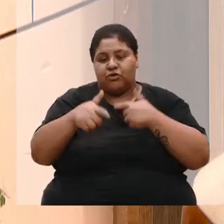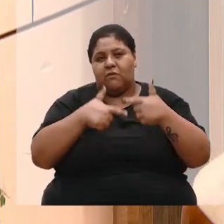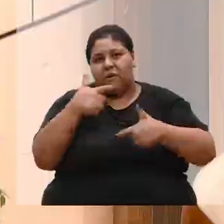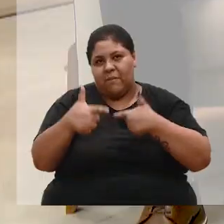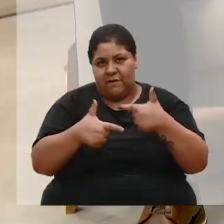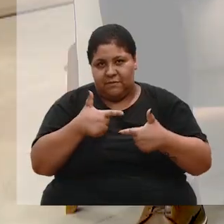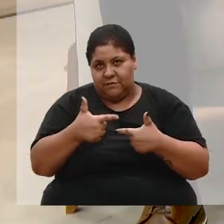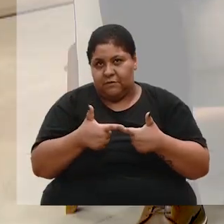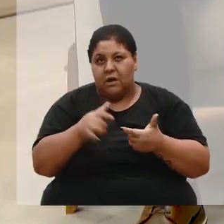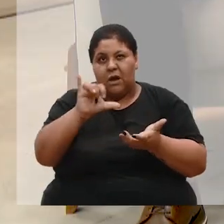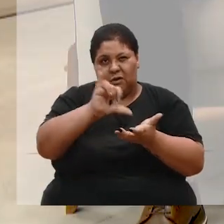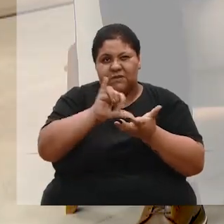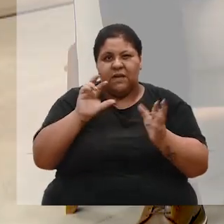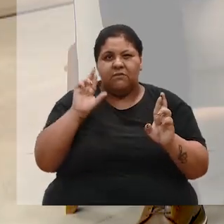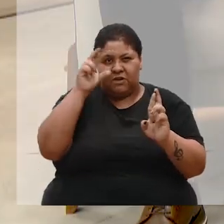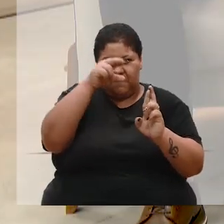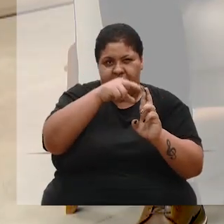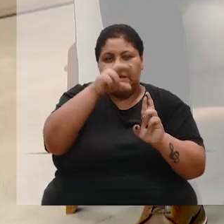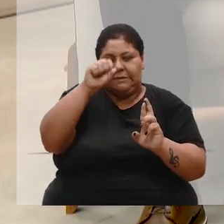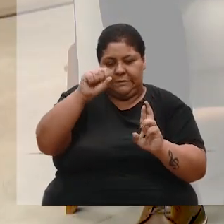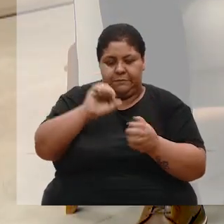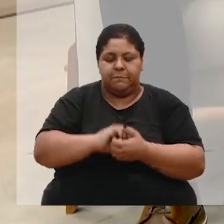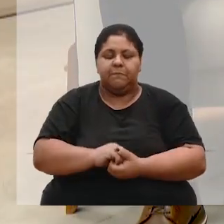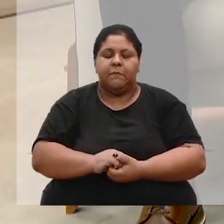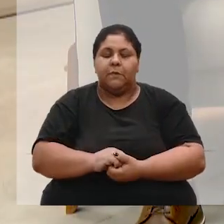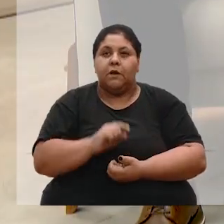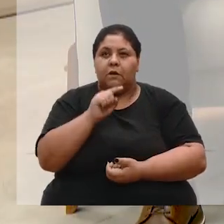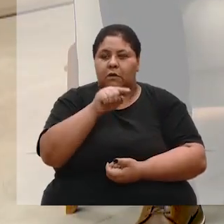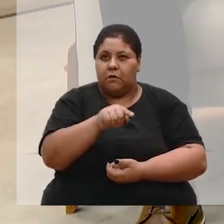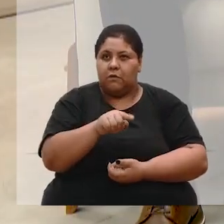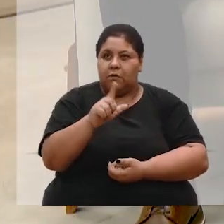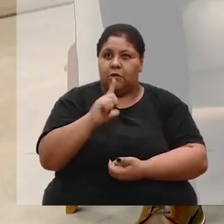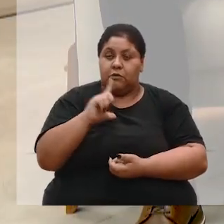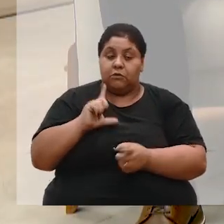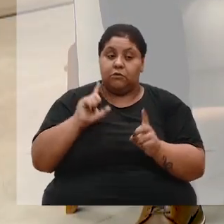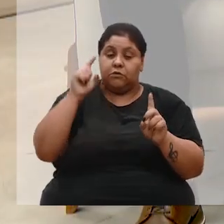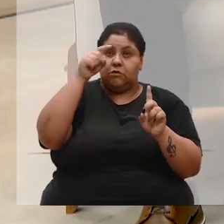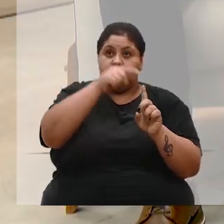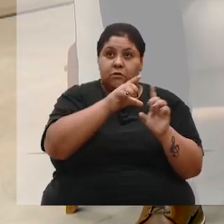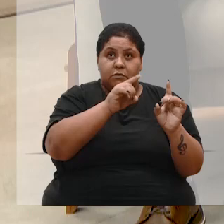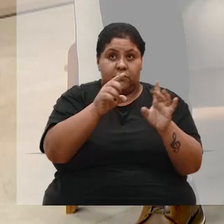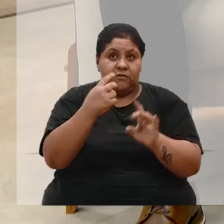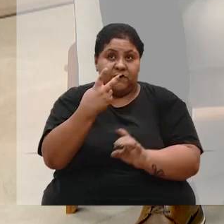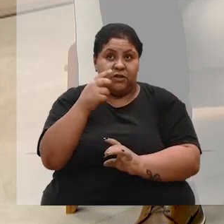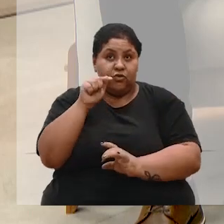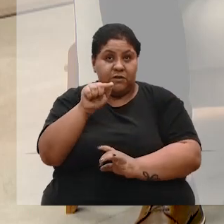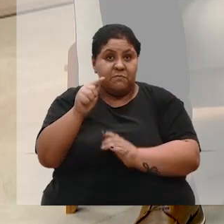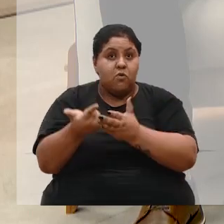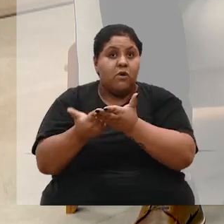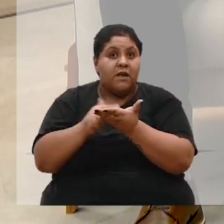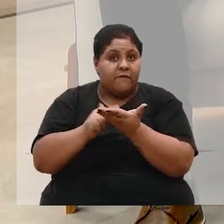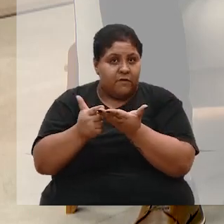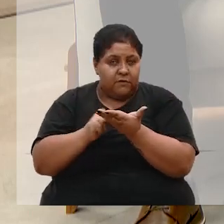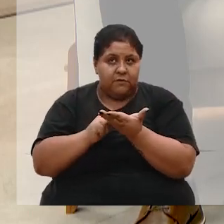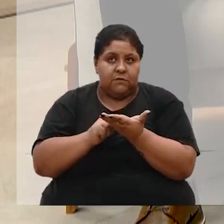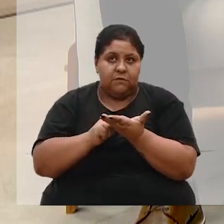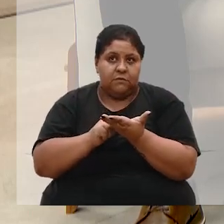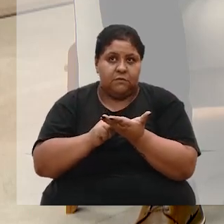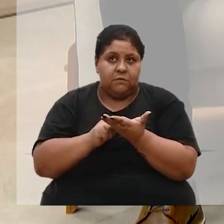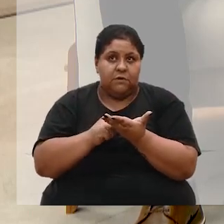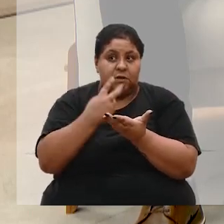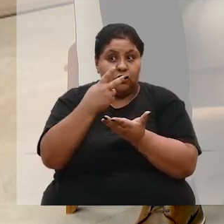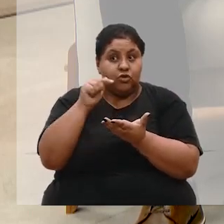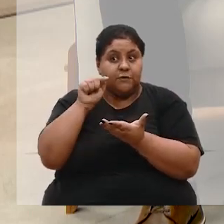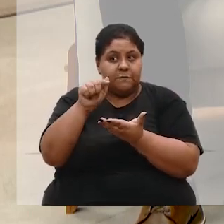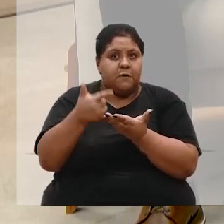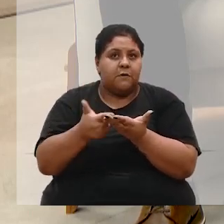Centro de referência, né? E com isso nós temos o objetivo de vender 2.000 livros. Esses 2.000